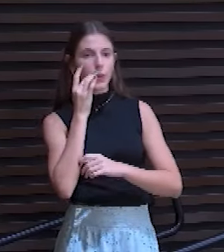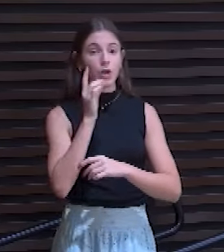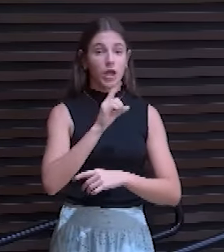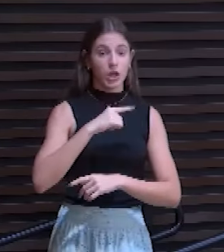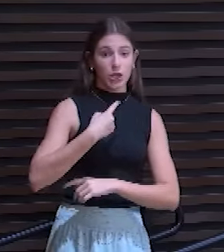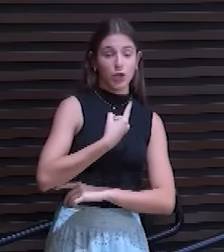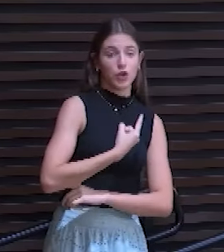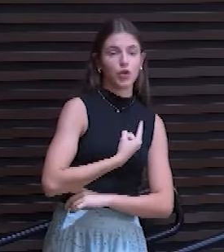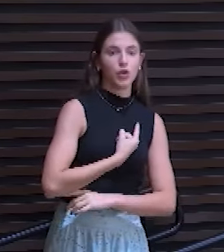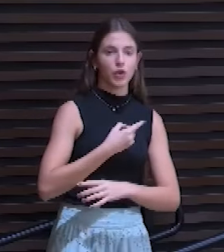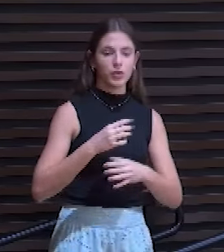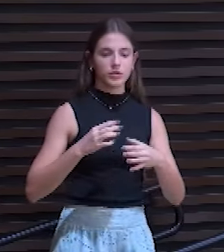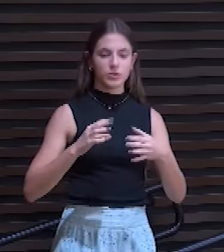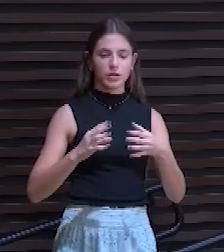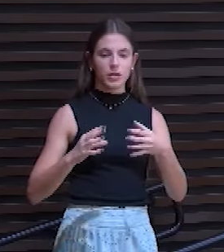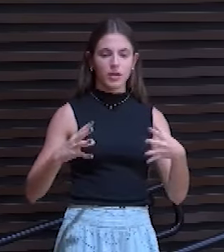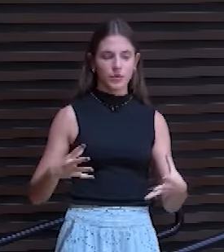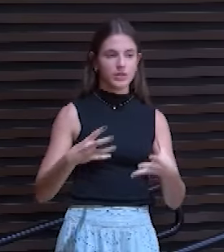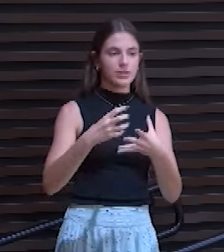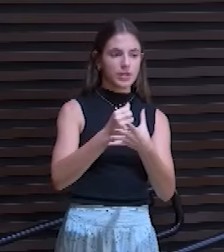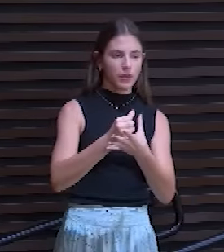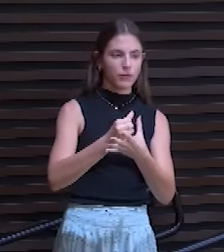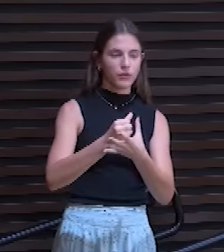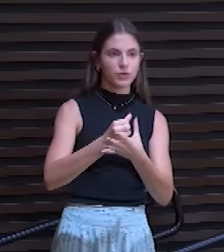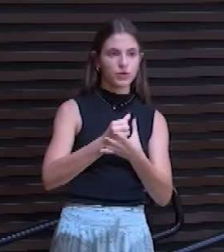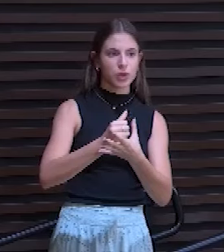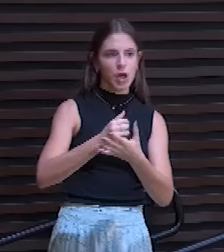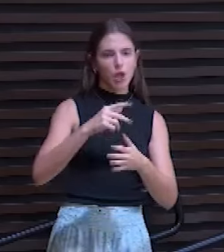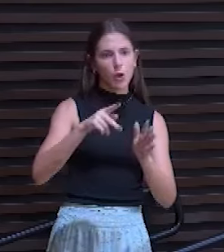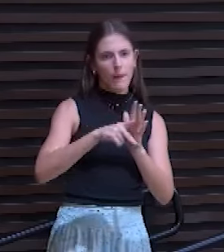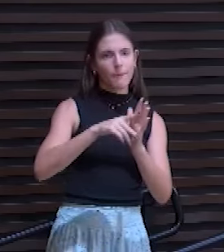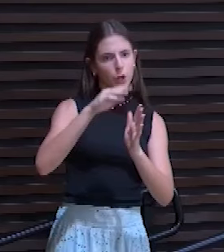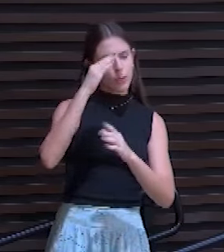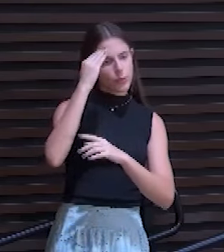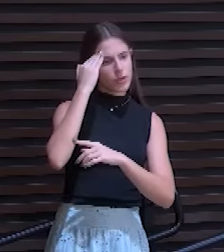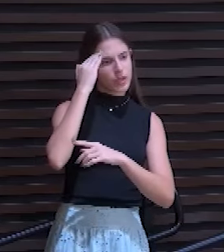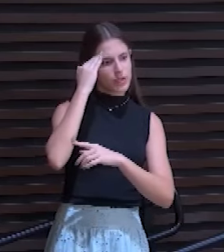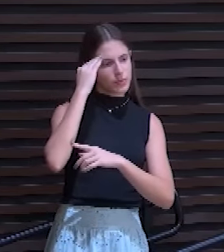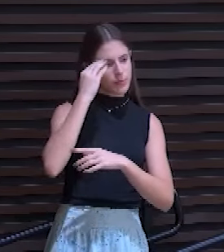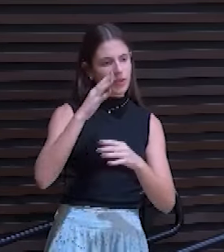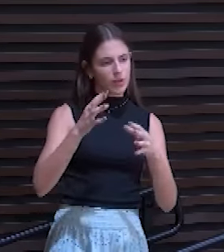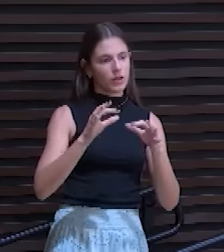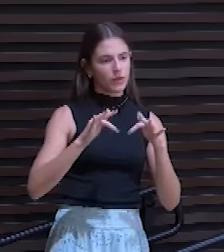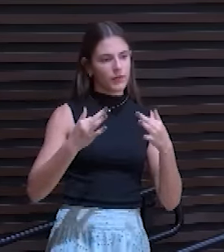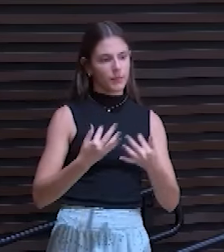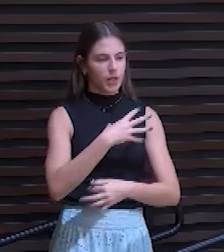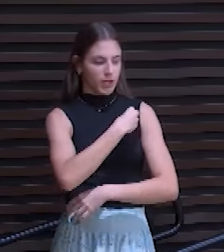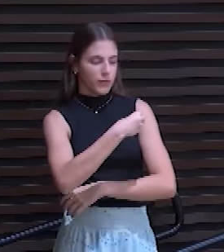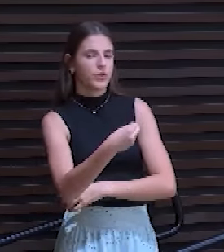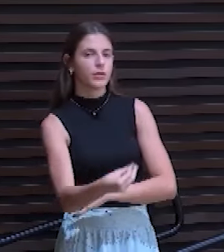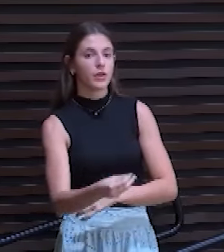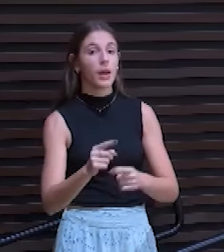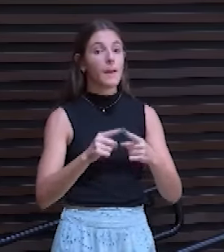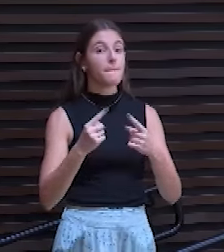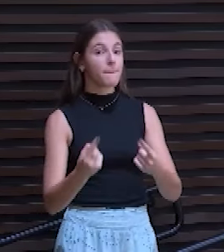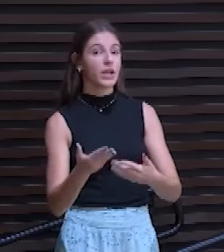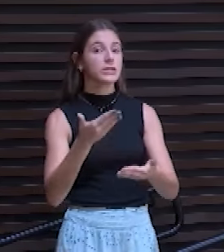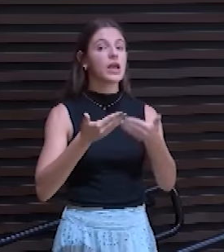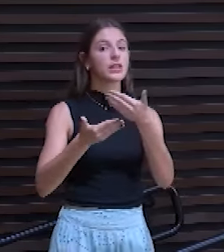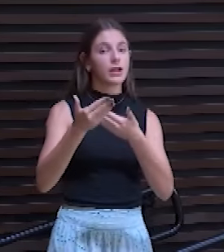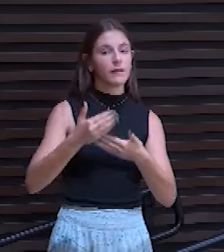vosso fútil procedimento, que os vossos pais vos legaram, mas pelo precioso